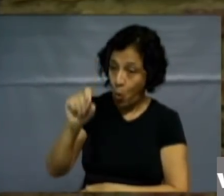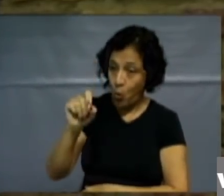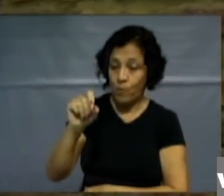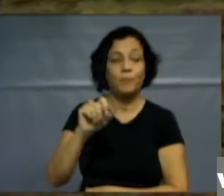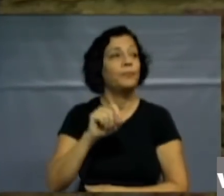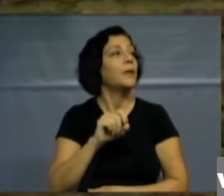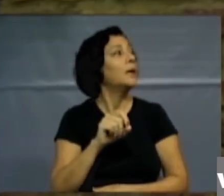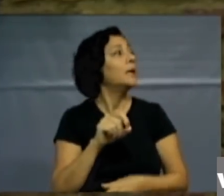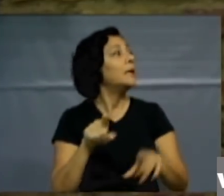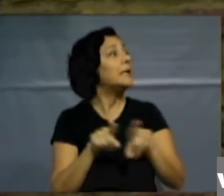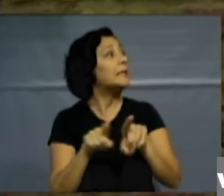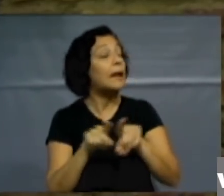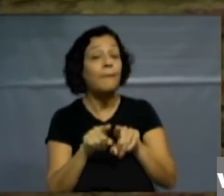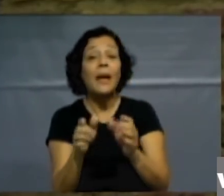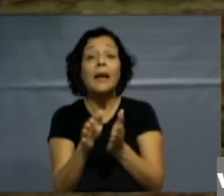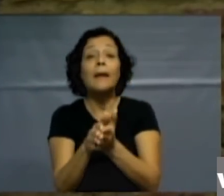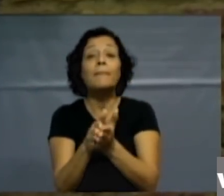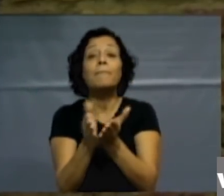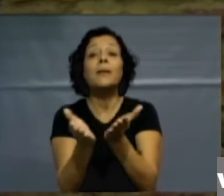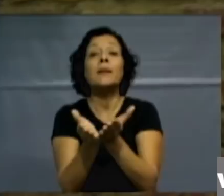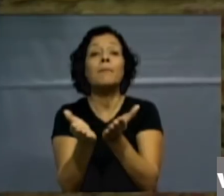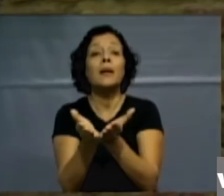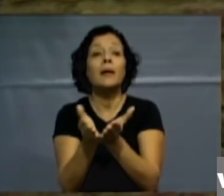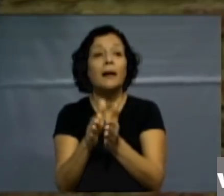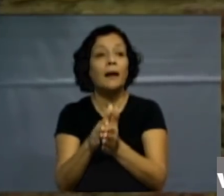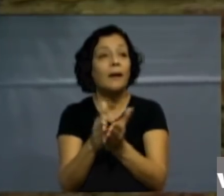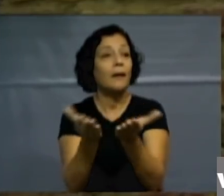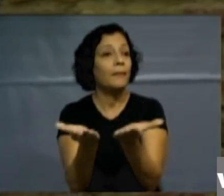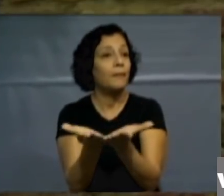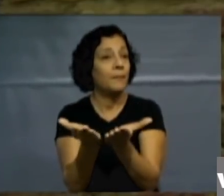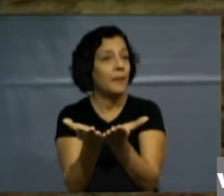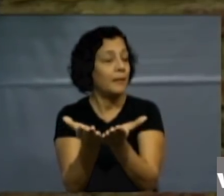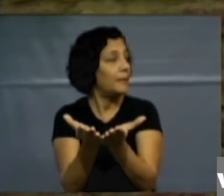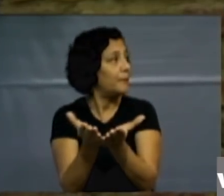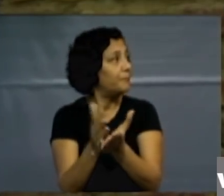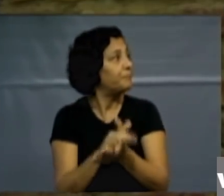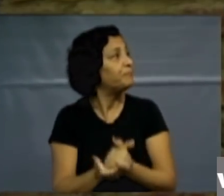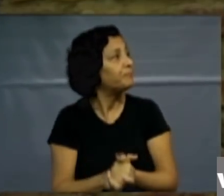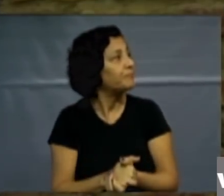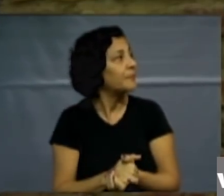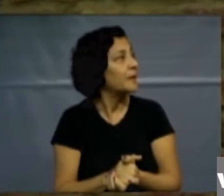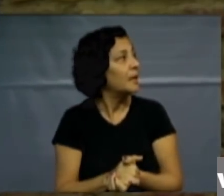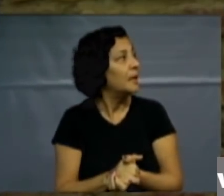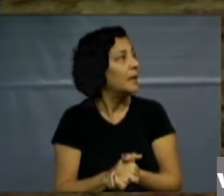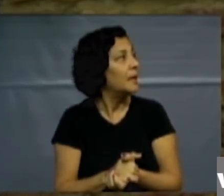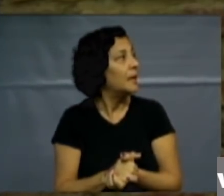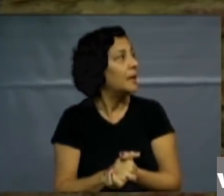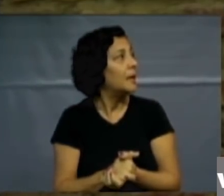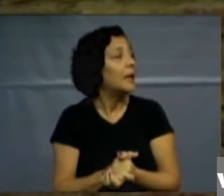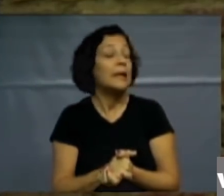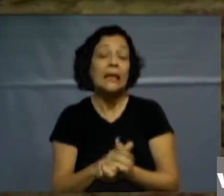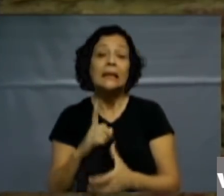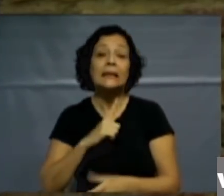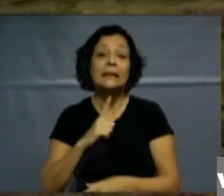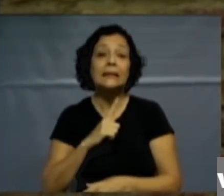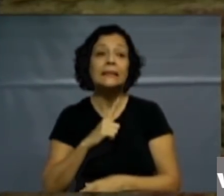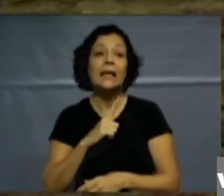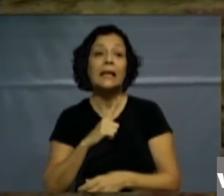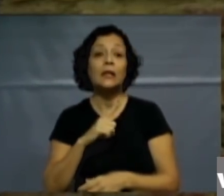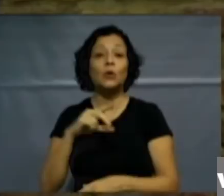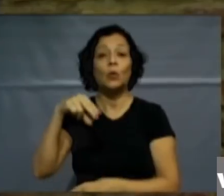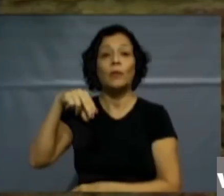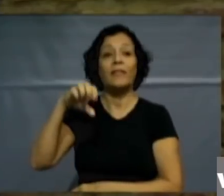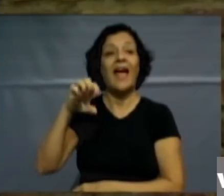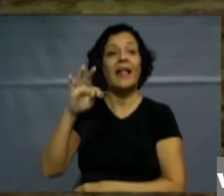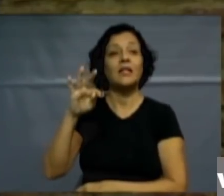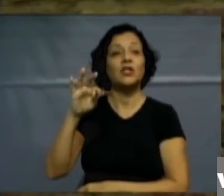e o seriado A Bíblia, que está disponibilizado, sem fazer propaganda, obviamente, mas está disponibilizado no Netflix, acho que hoje quase todo mundo